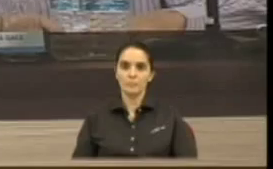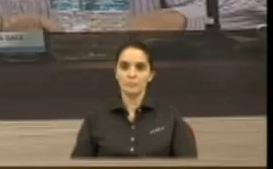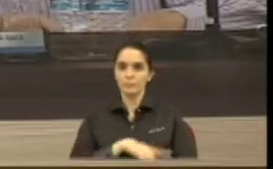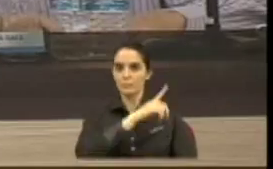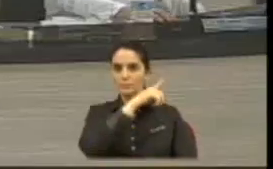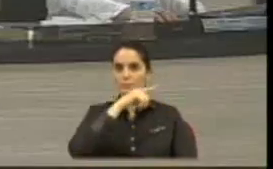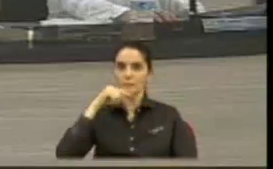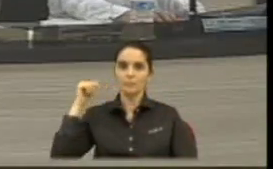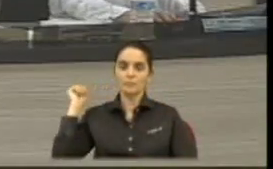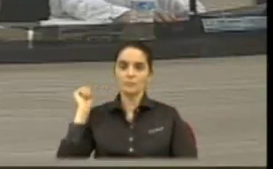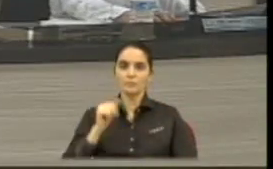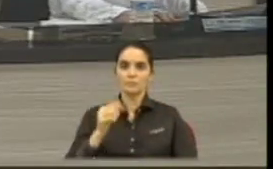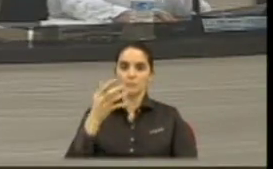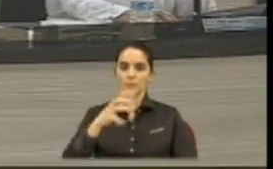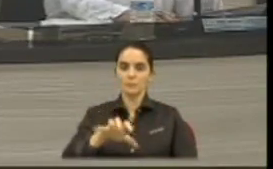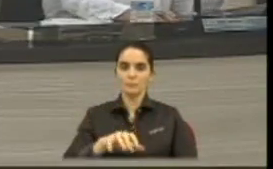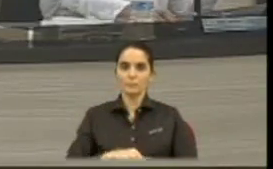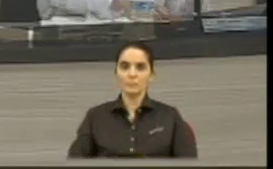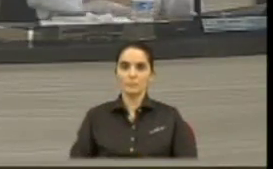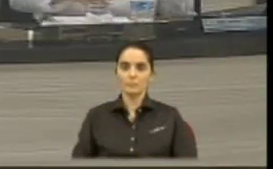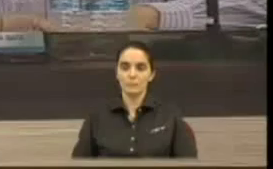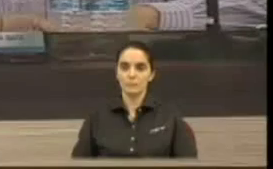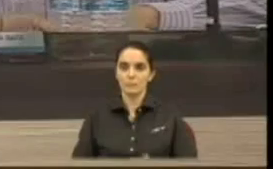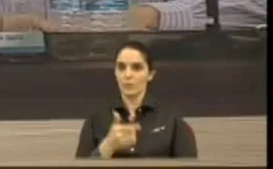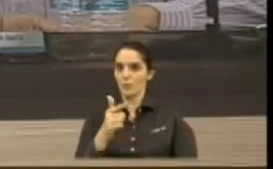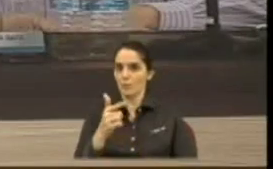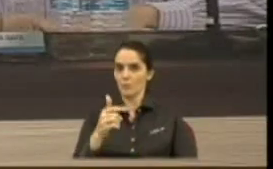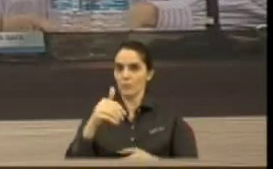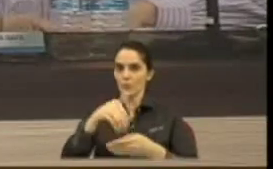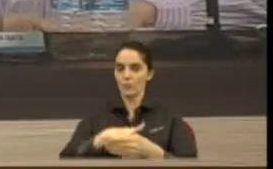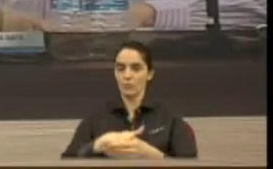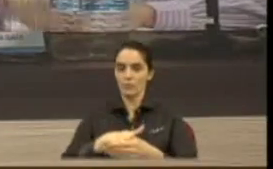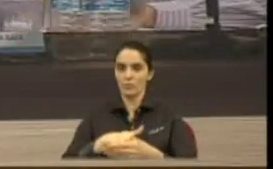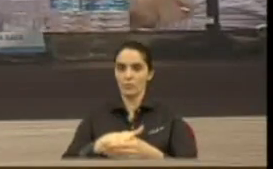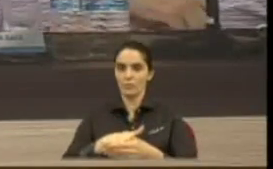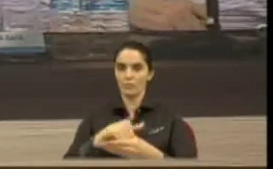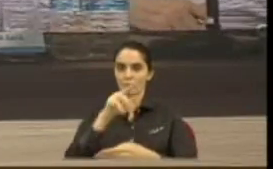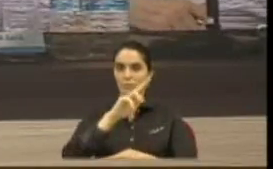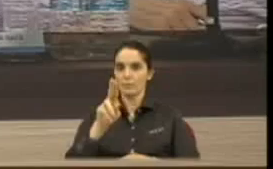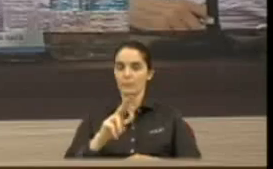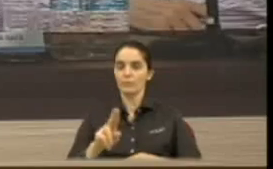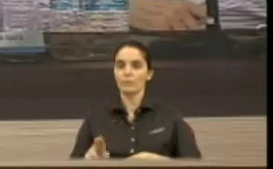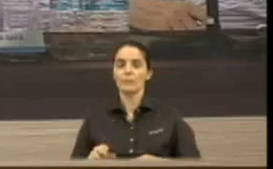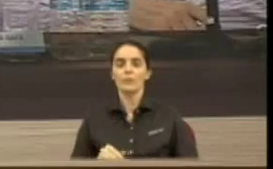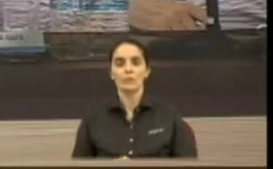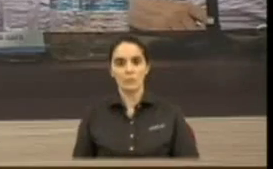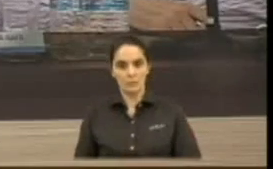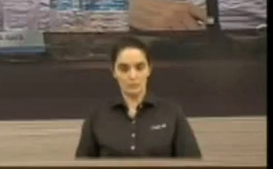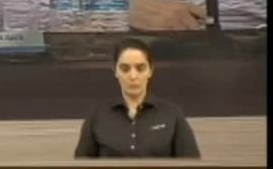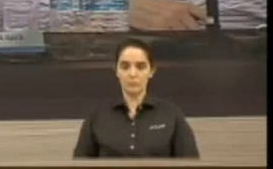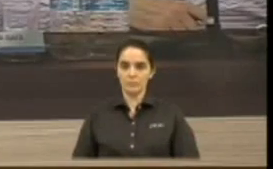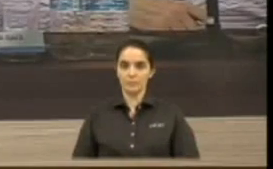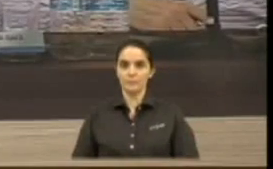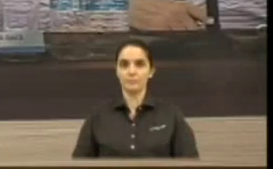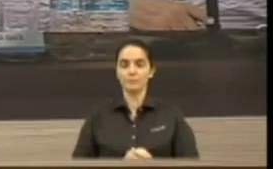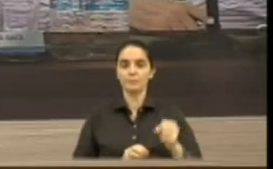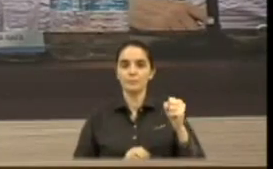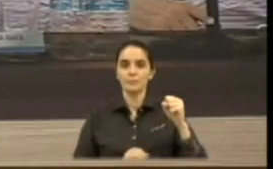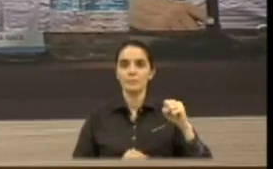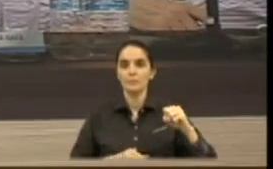Mayra. Dispenso. Não havendo quem queira, vai à votação e a votação é nominal. Ao primeiro